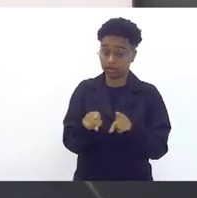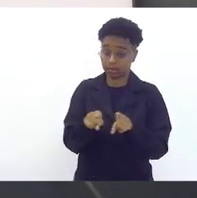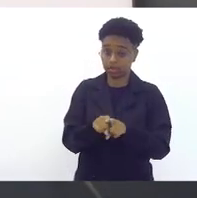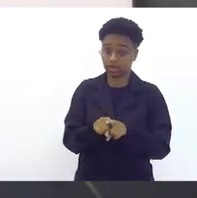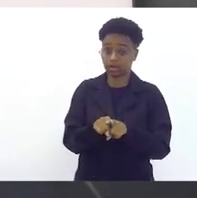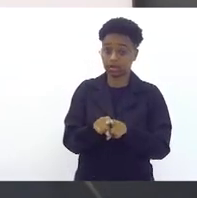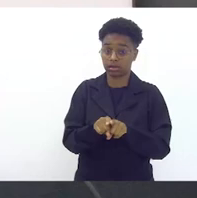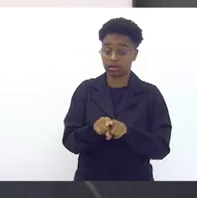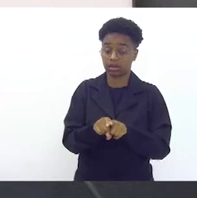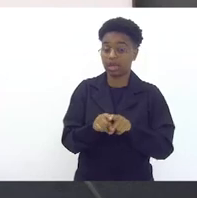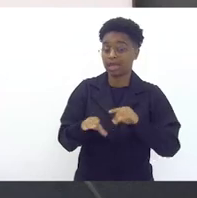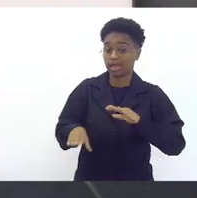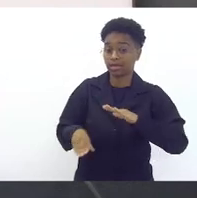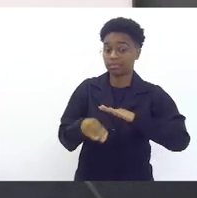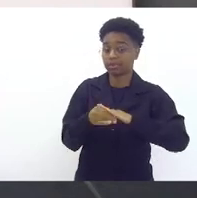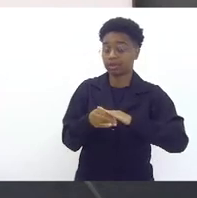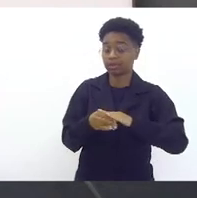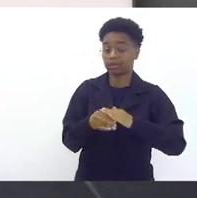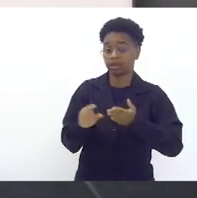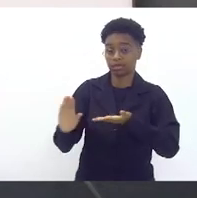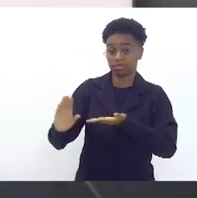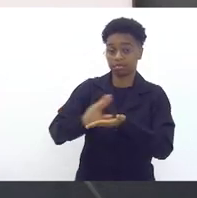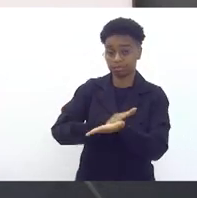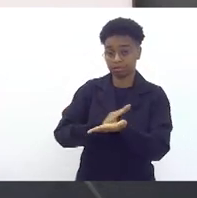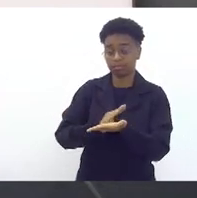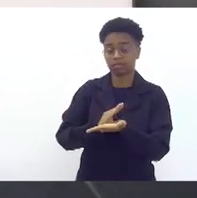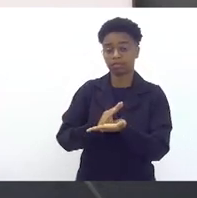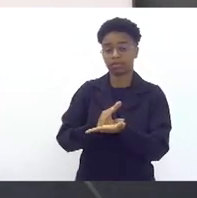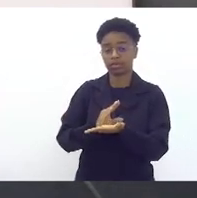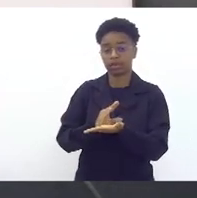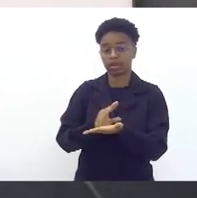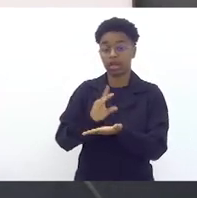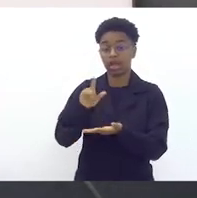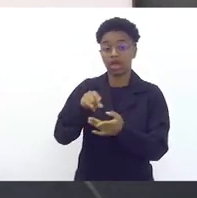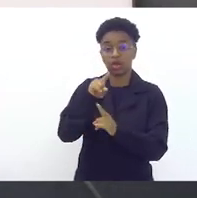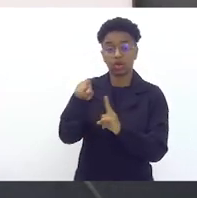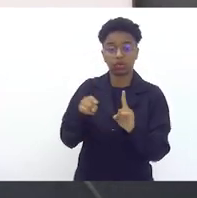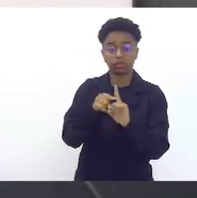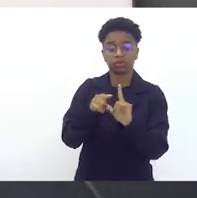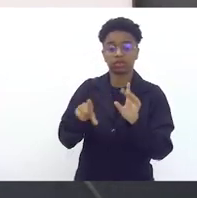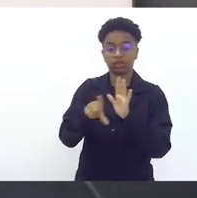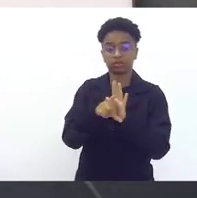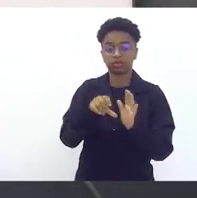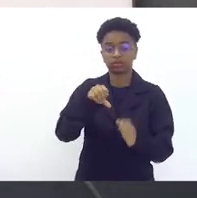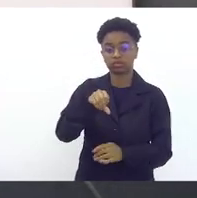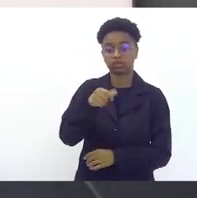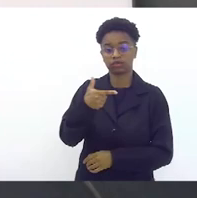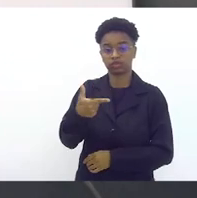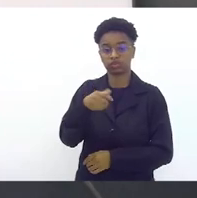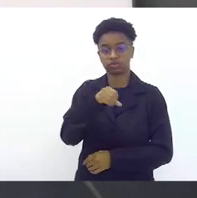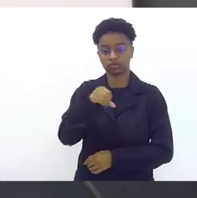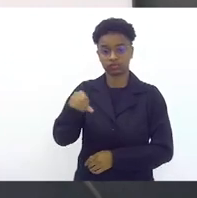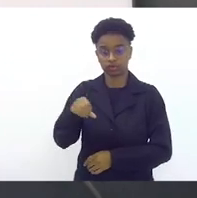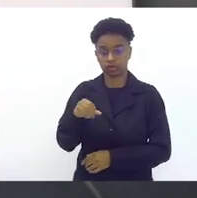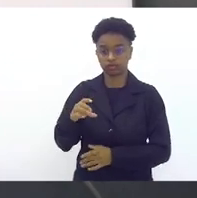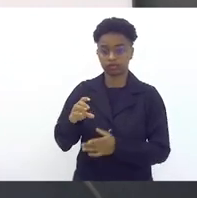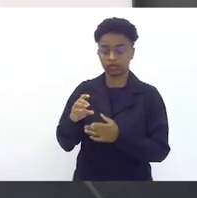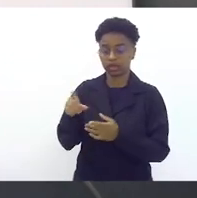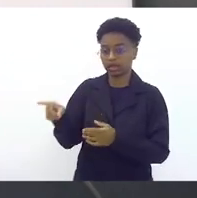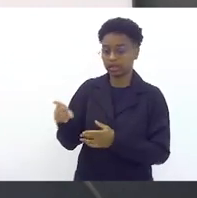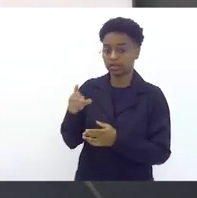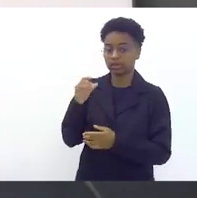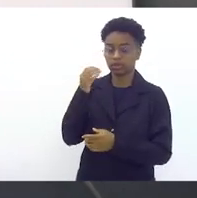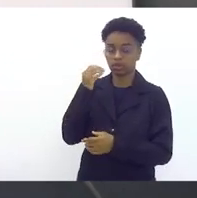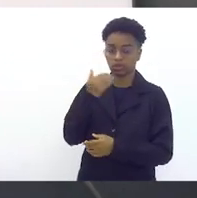Inclusive, emendas parlamentares são o objeto da Lei 9299, sancionada pelo governador Cláudio Castro.